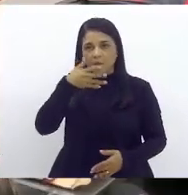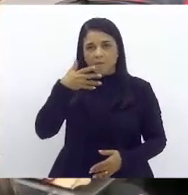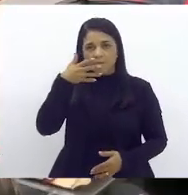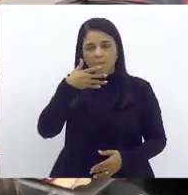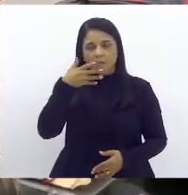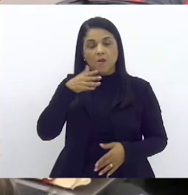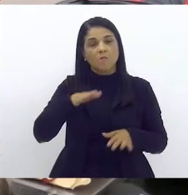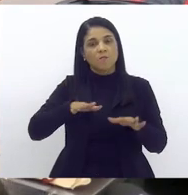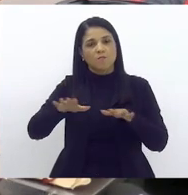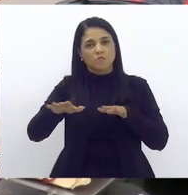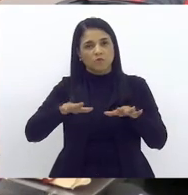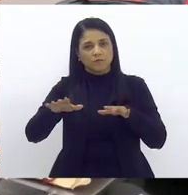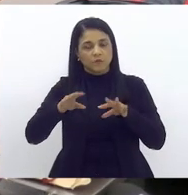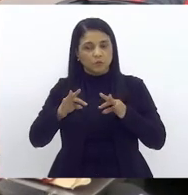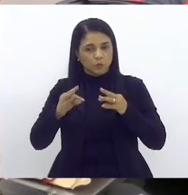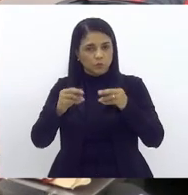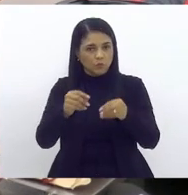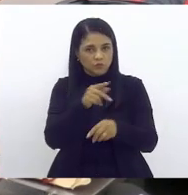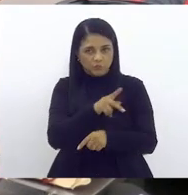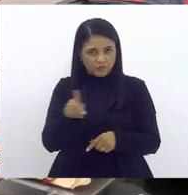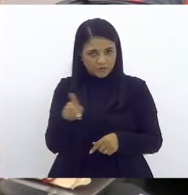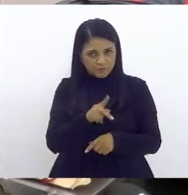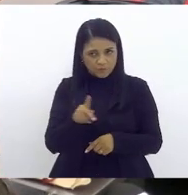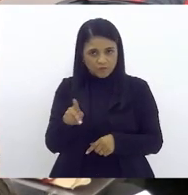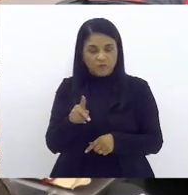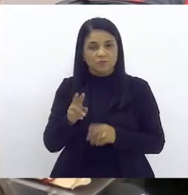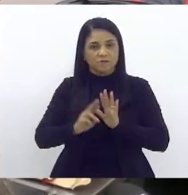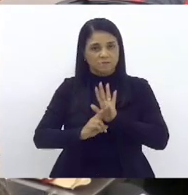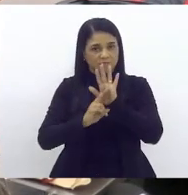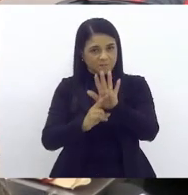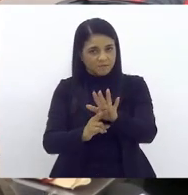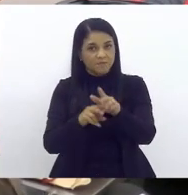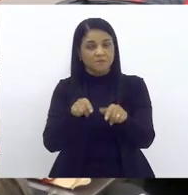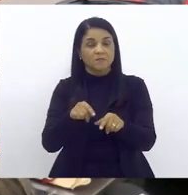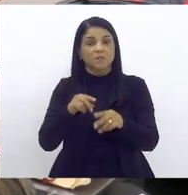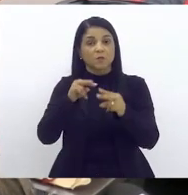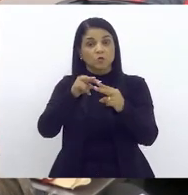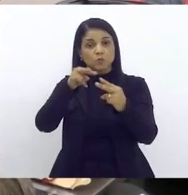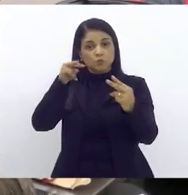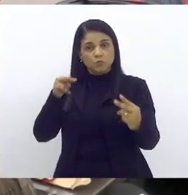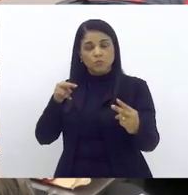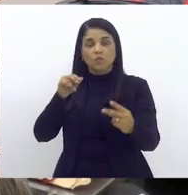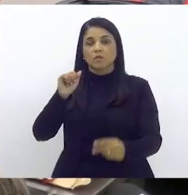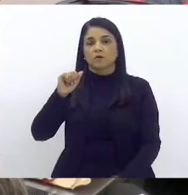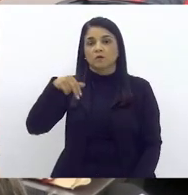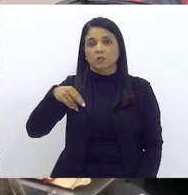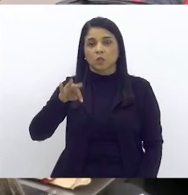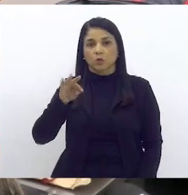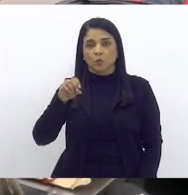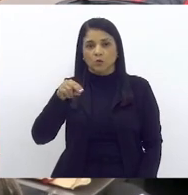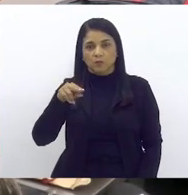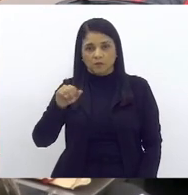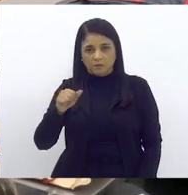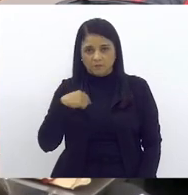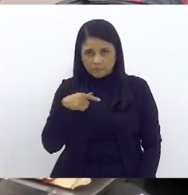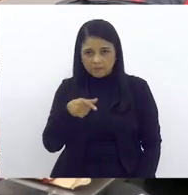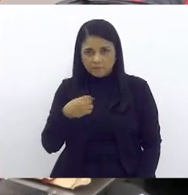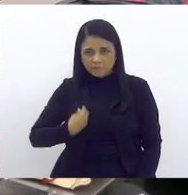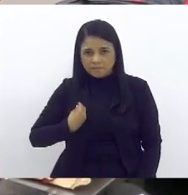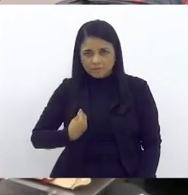do movimento Somos Todas Professoras, que está também conosco pelo Zoom, Antônia. Antônia, está aí?